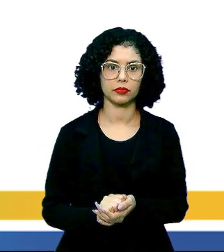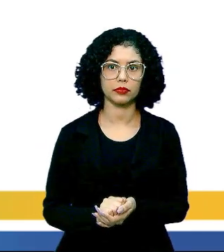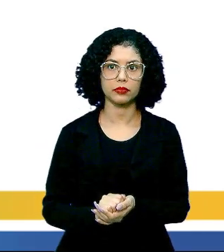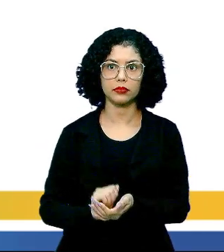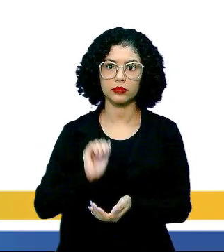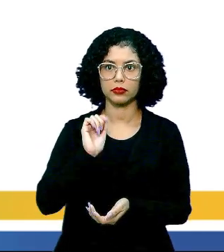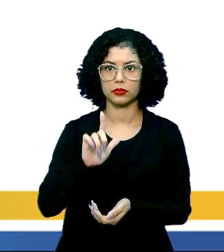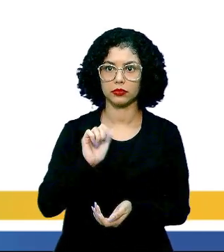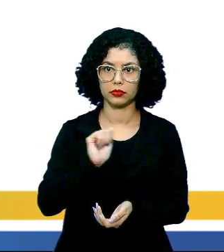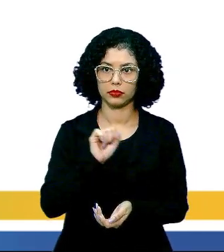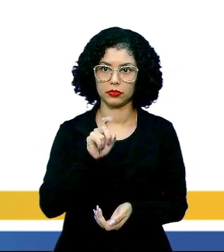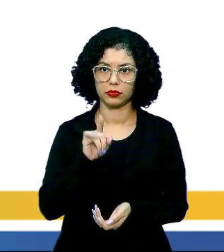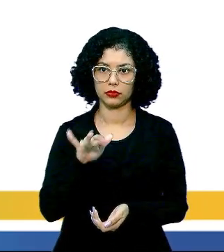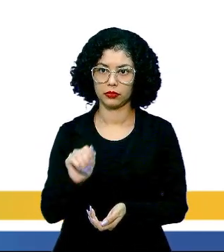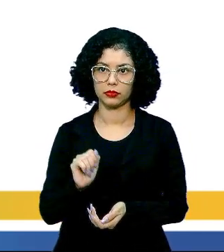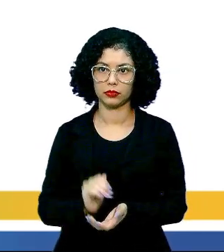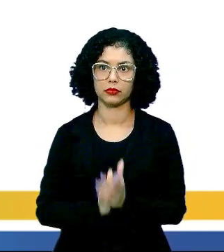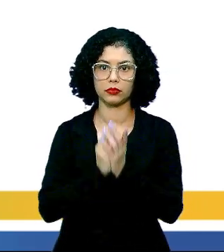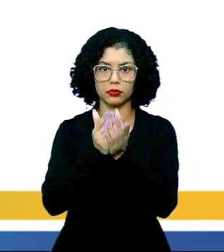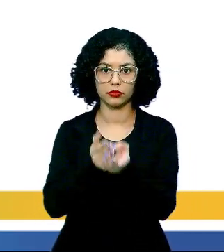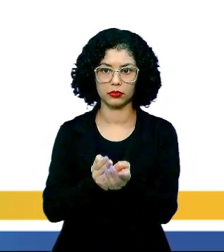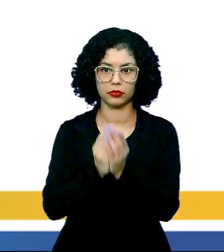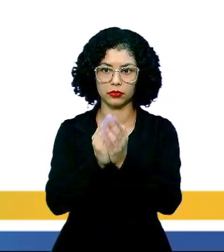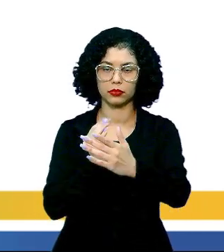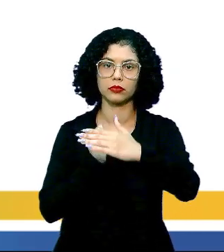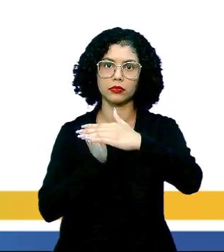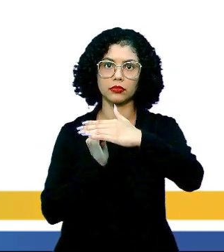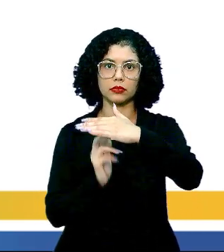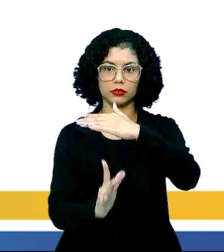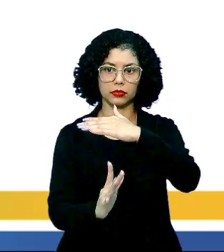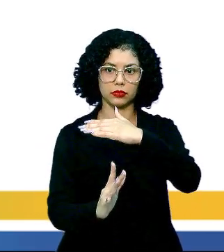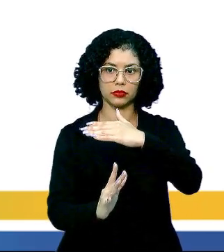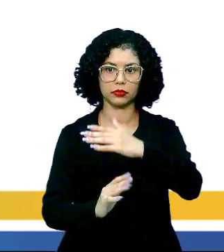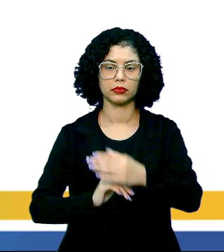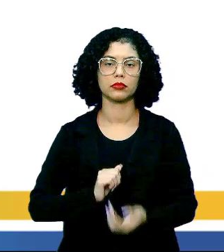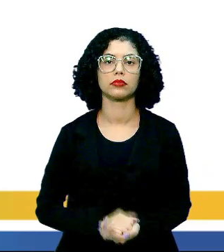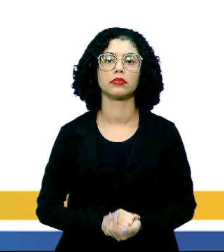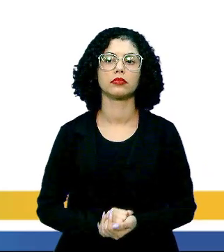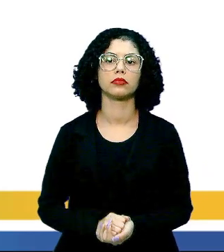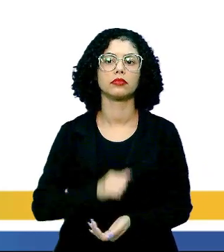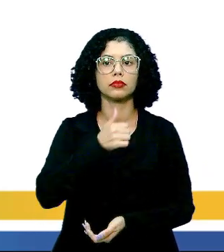Segal, navio de emigrantes,